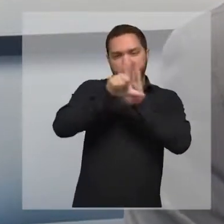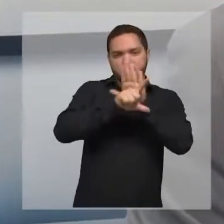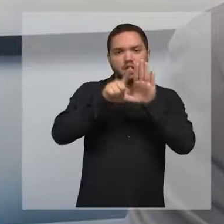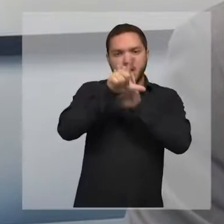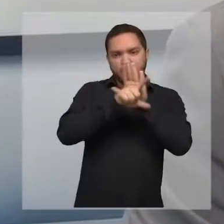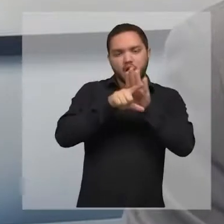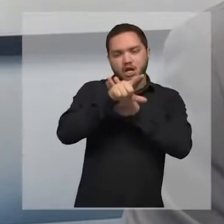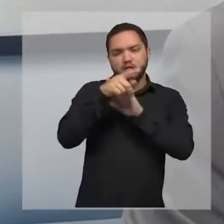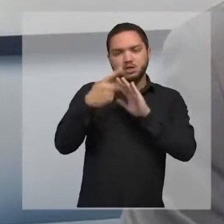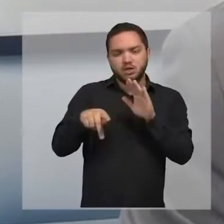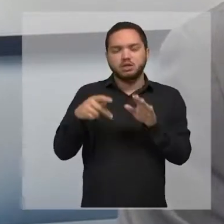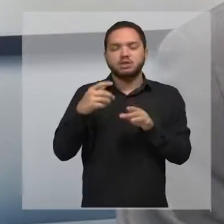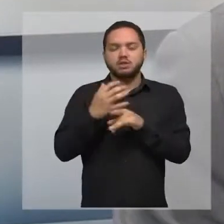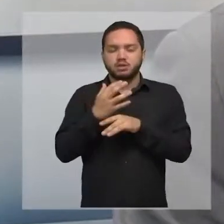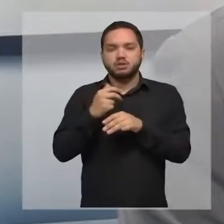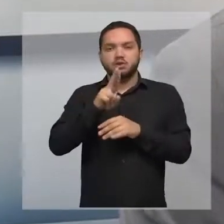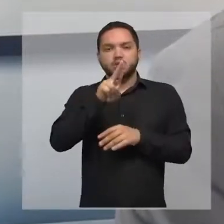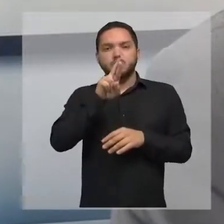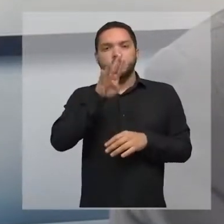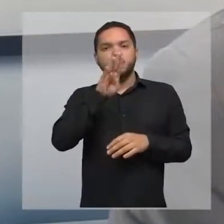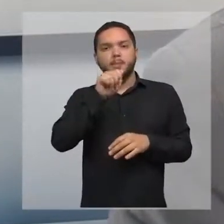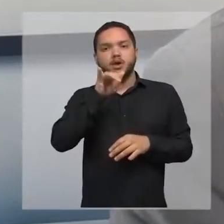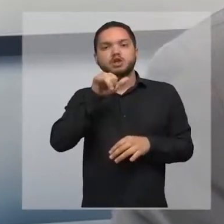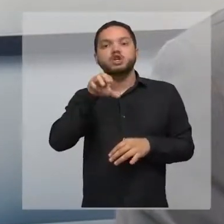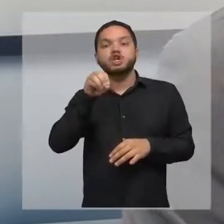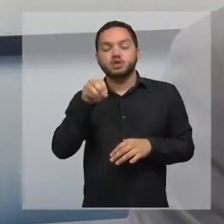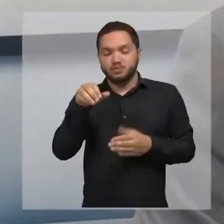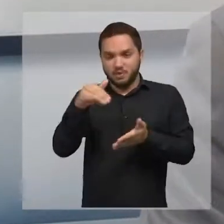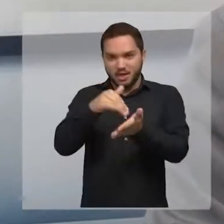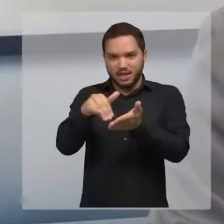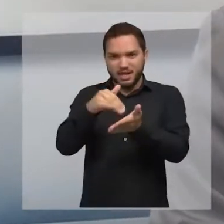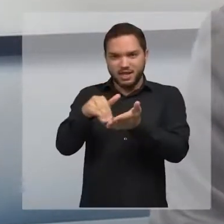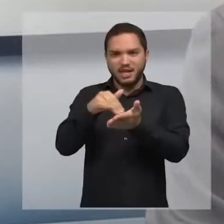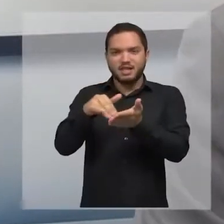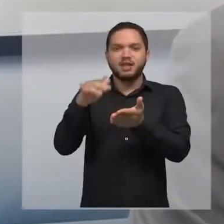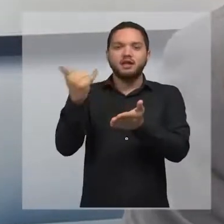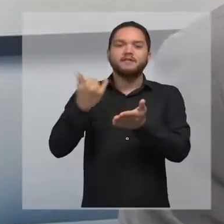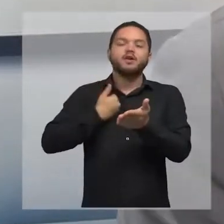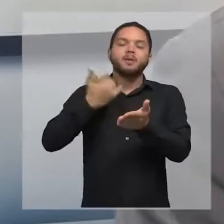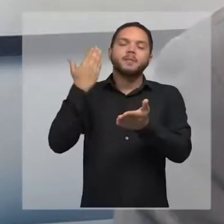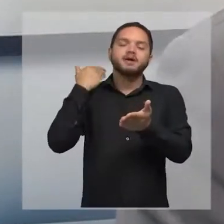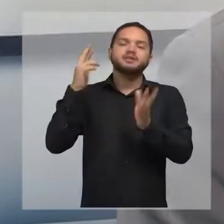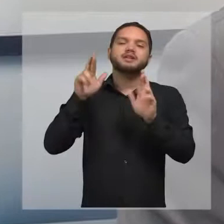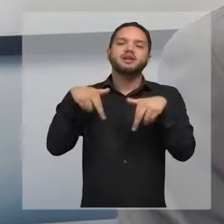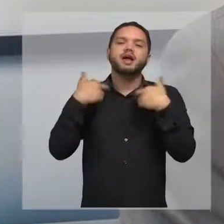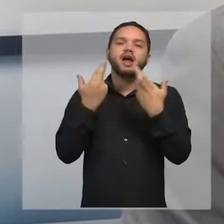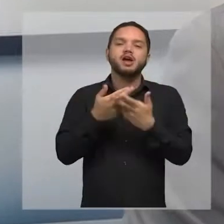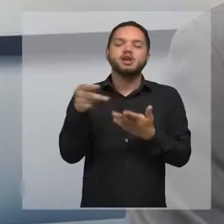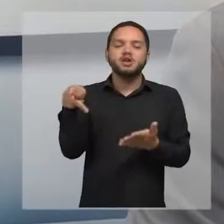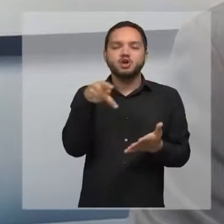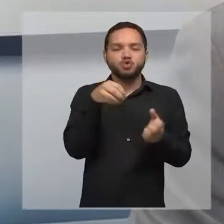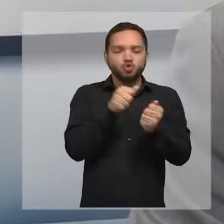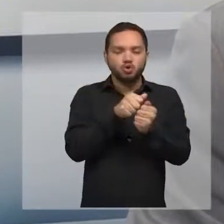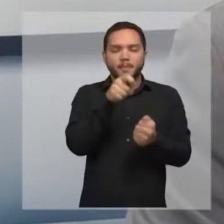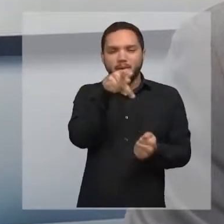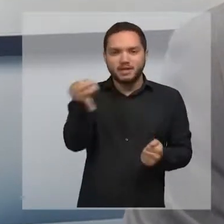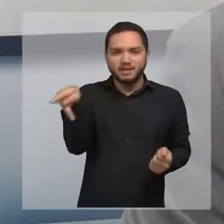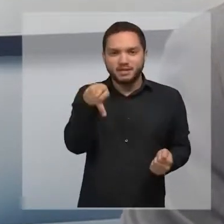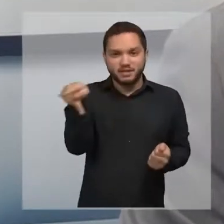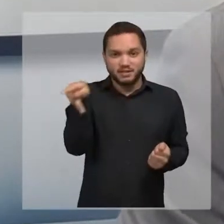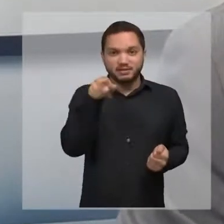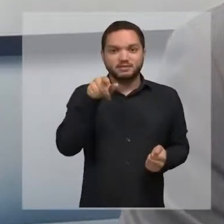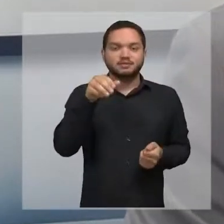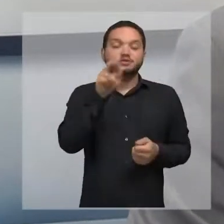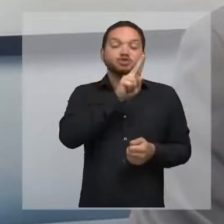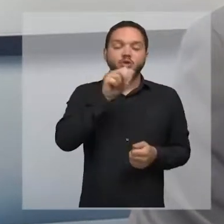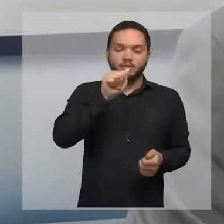cidade. Segundo o que a secretária de Meio Ambiente e Urbanismo nos disse uma vez em reunião na presidência,